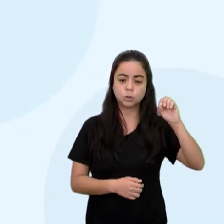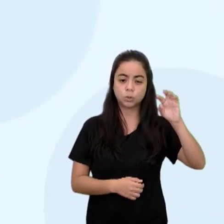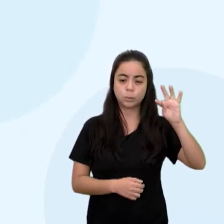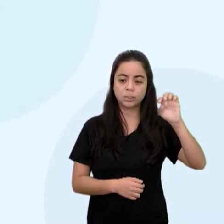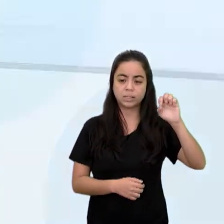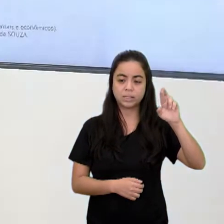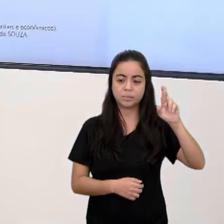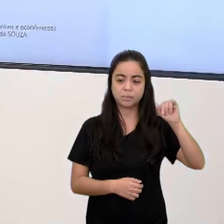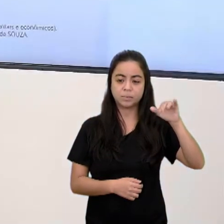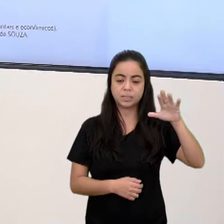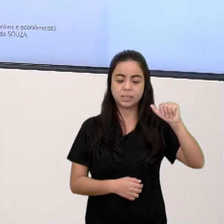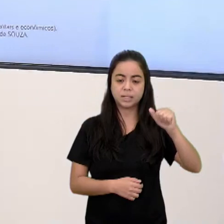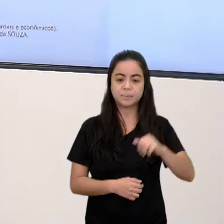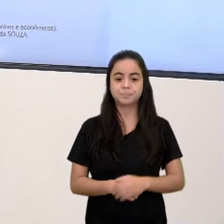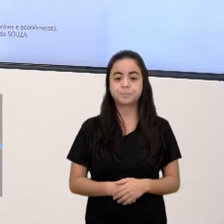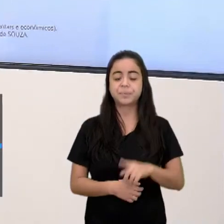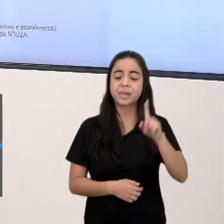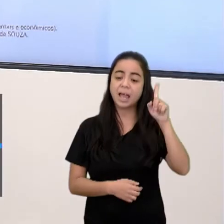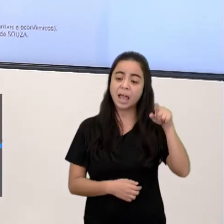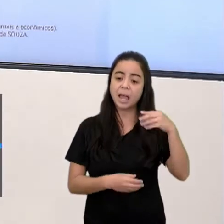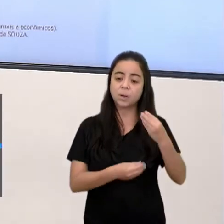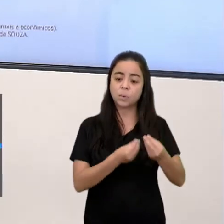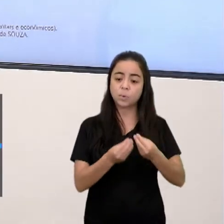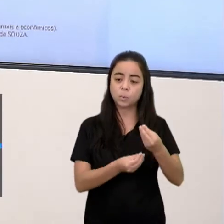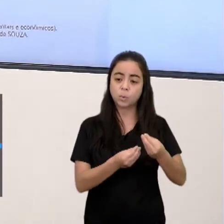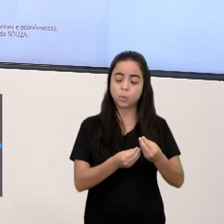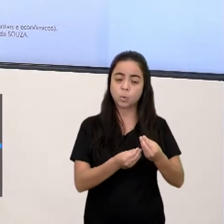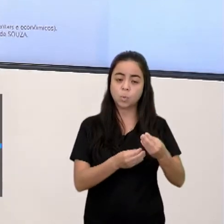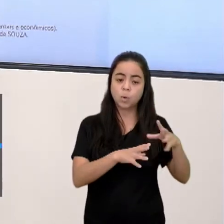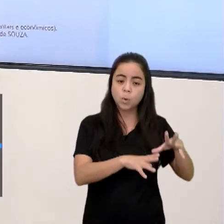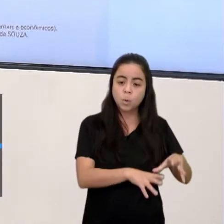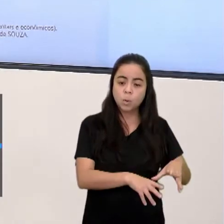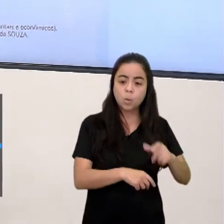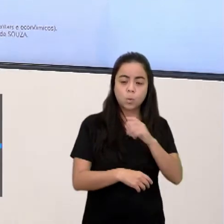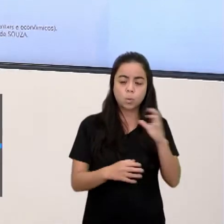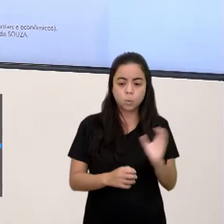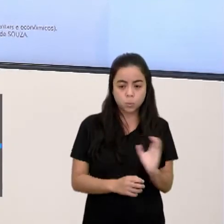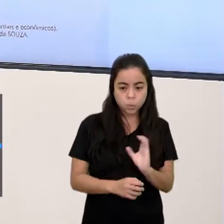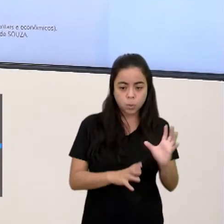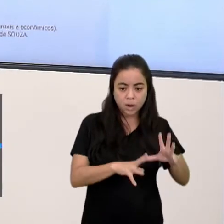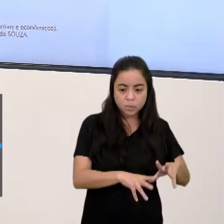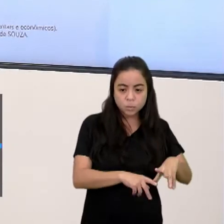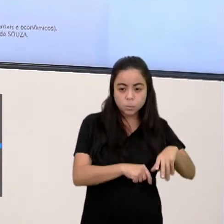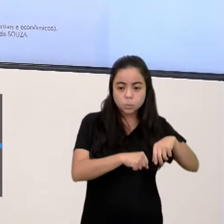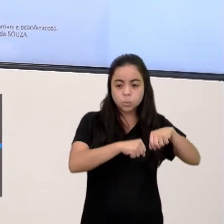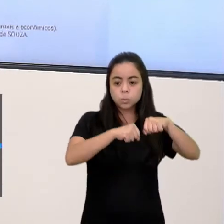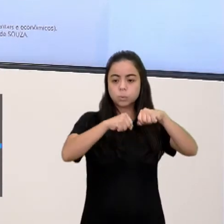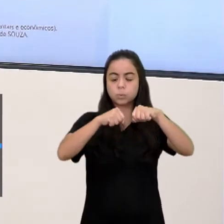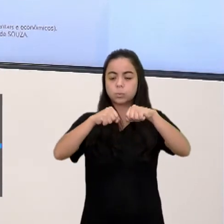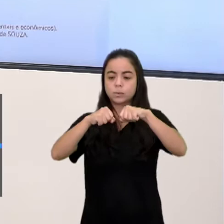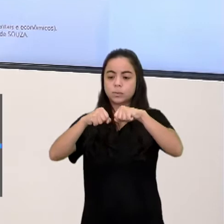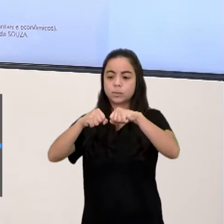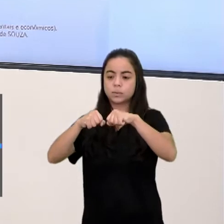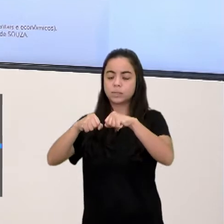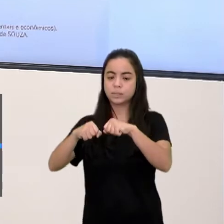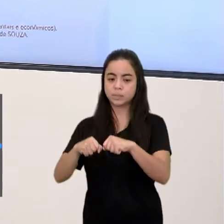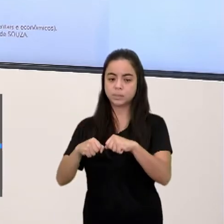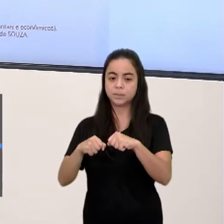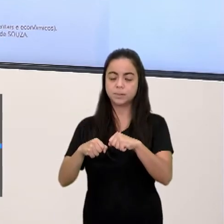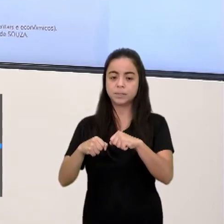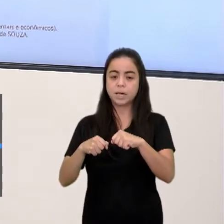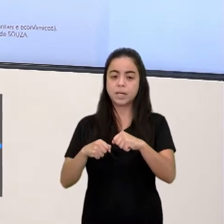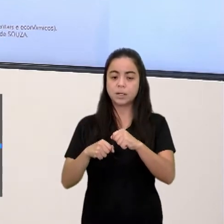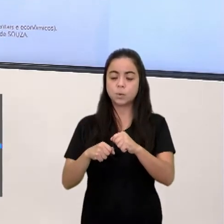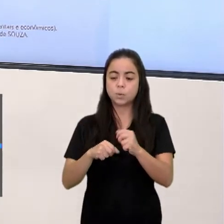geotérmica é a usina usada para retirar esse calor que está no solo, mais para